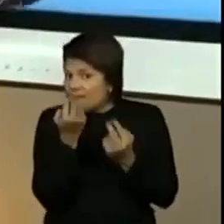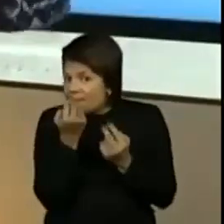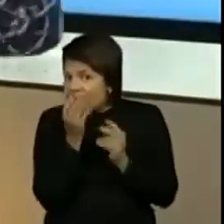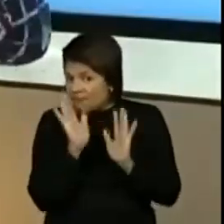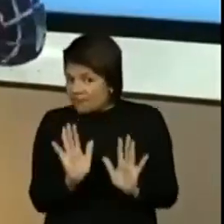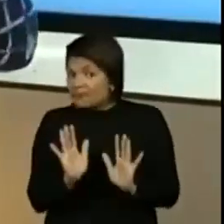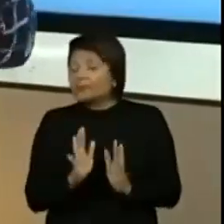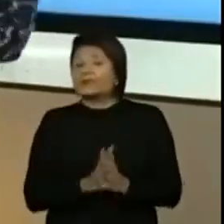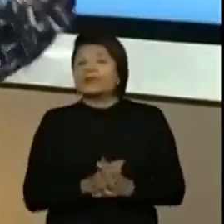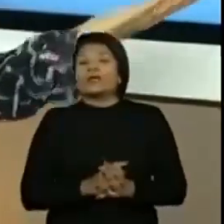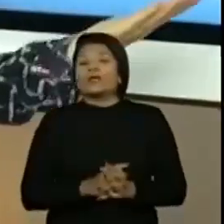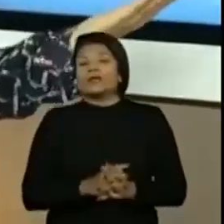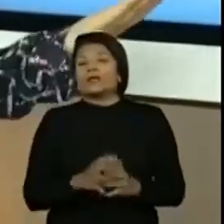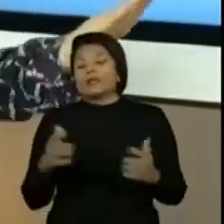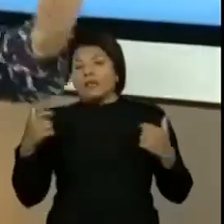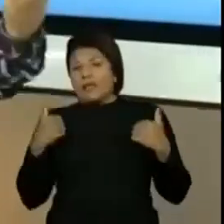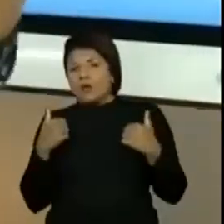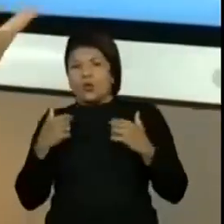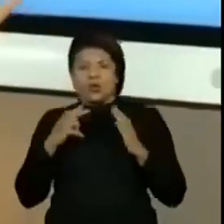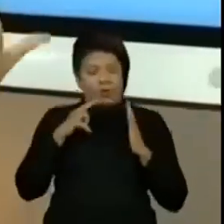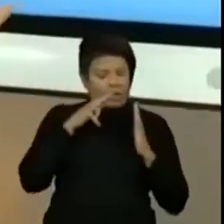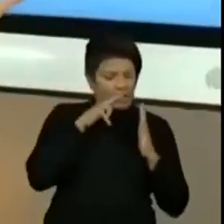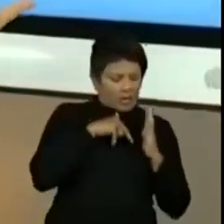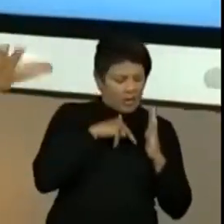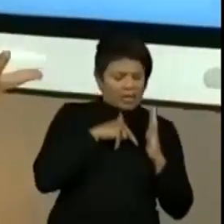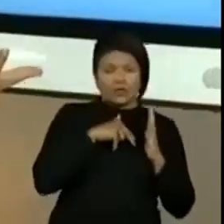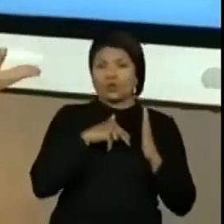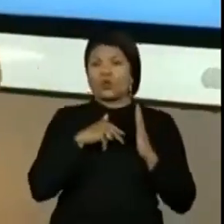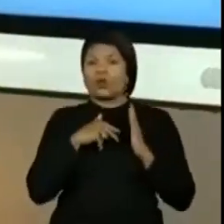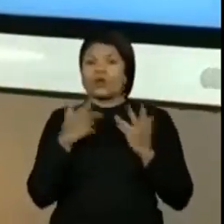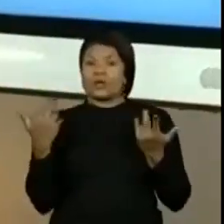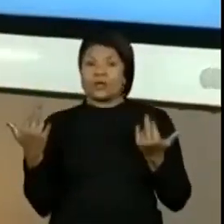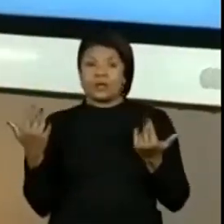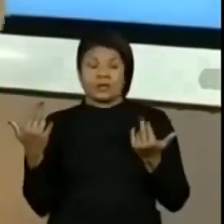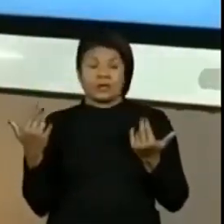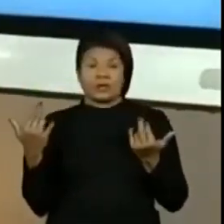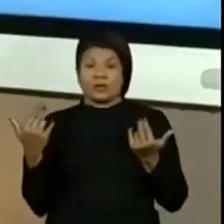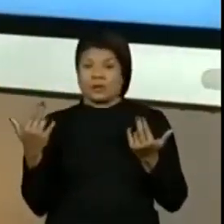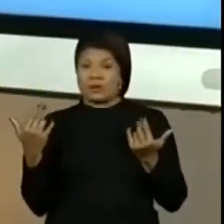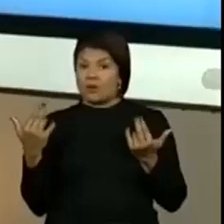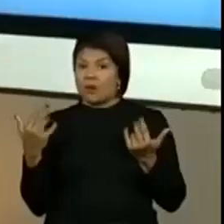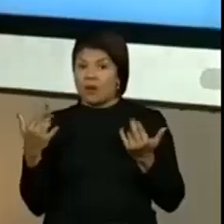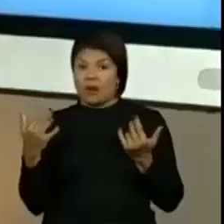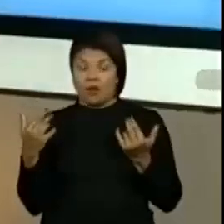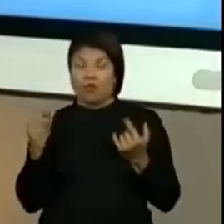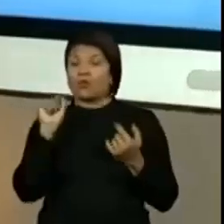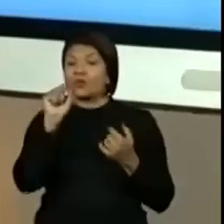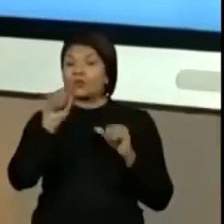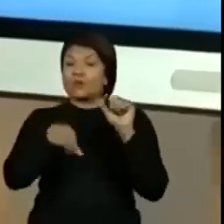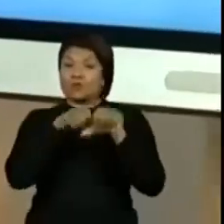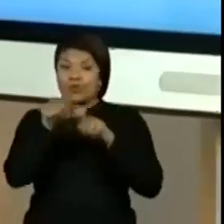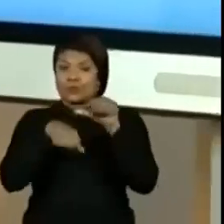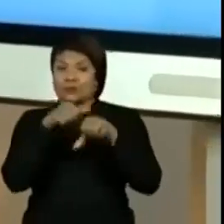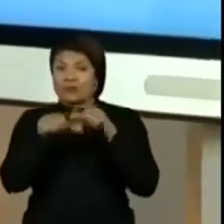de que eu leio exatamente da mesma forma e o que muda, olha só,